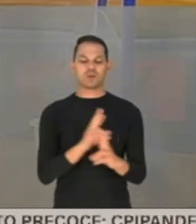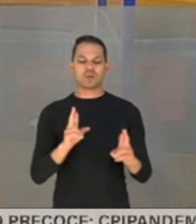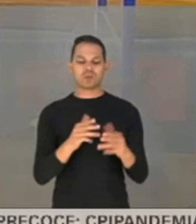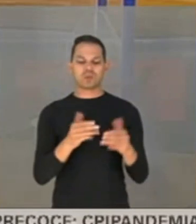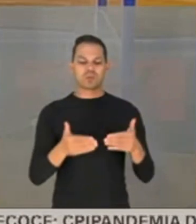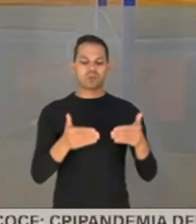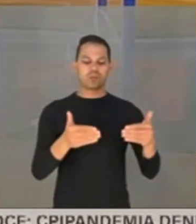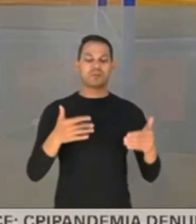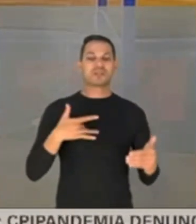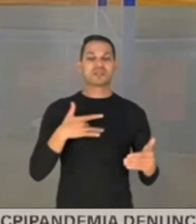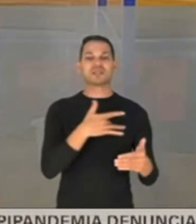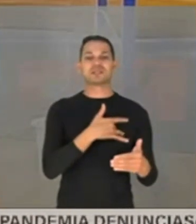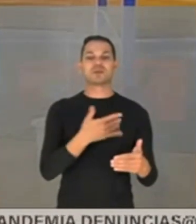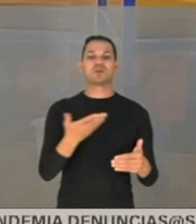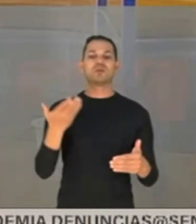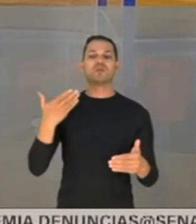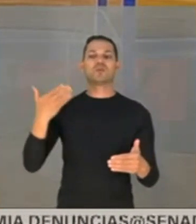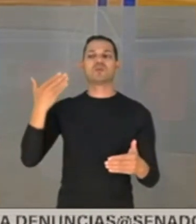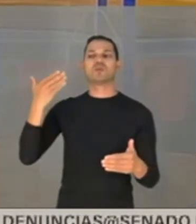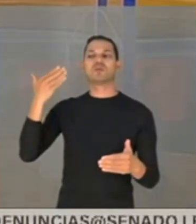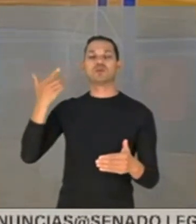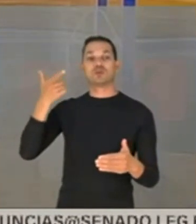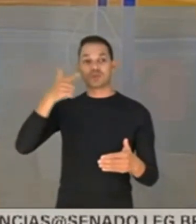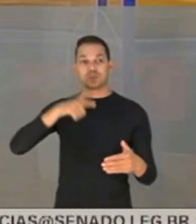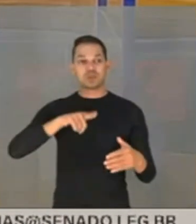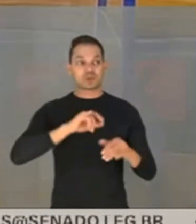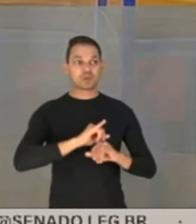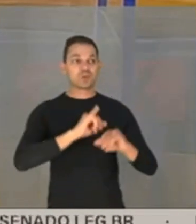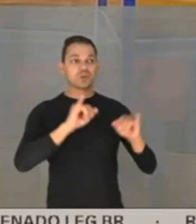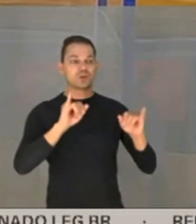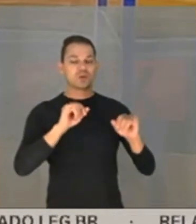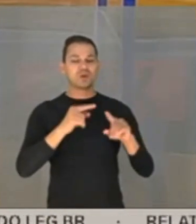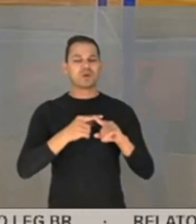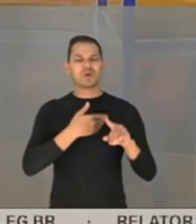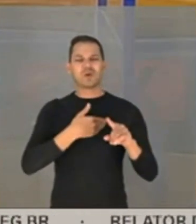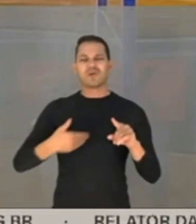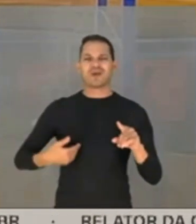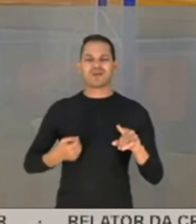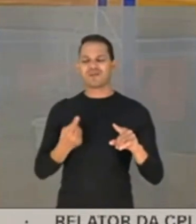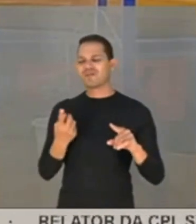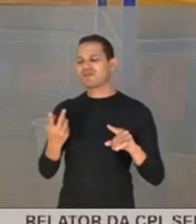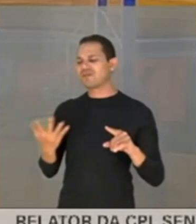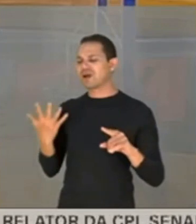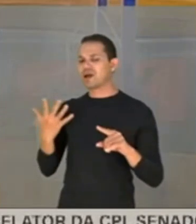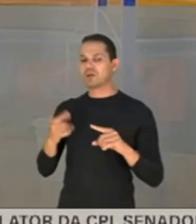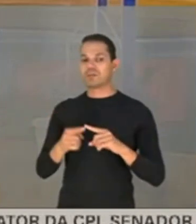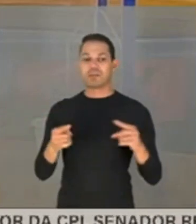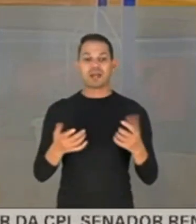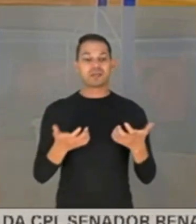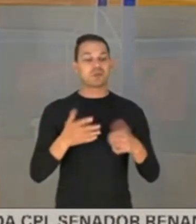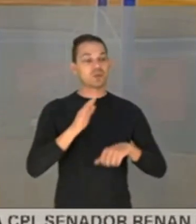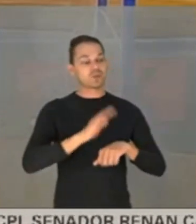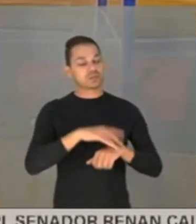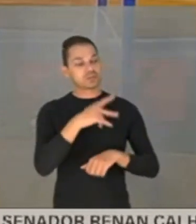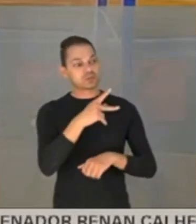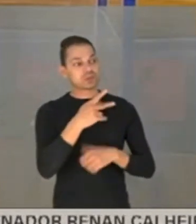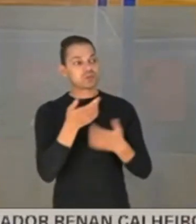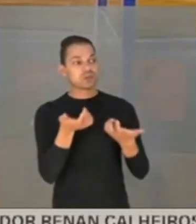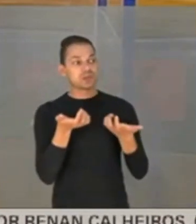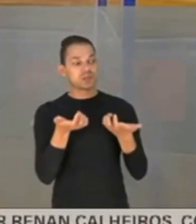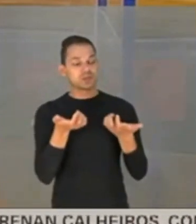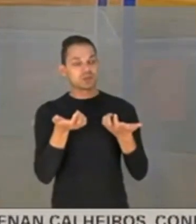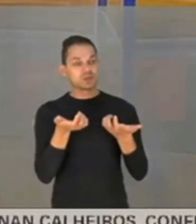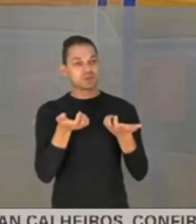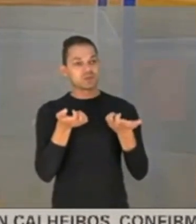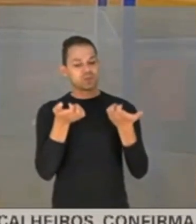Saúde? Eu quero ratificar essa pergunta. Pois não. Foi falado em vários governos aqui, mas eu queria que o senhor